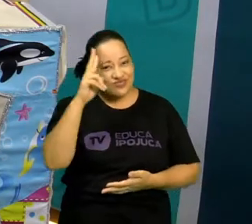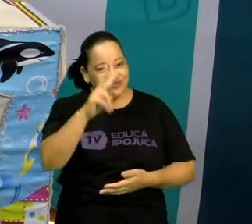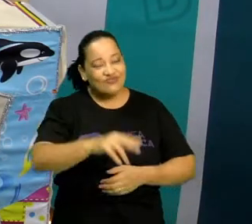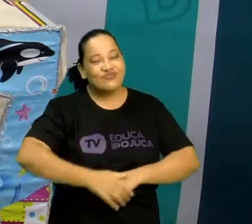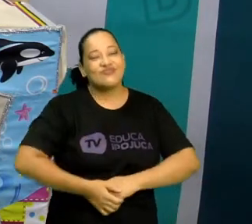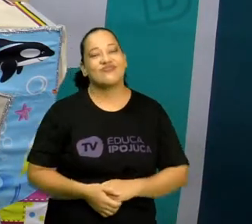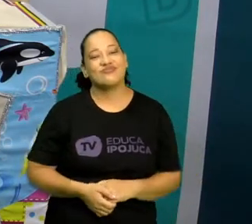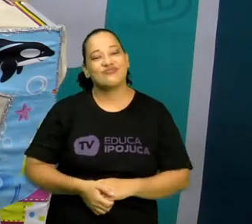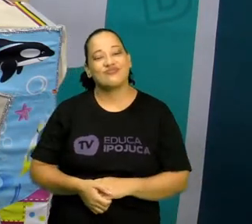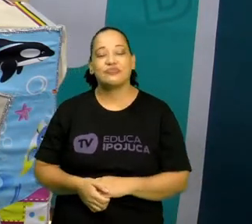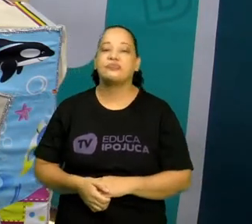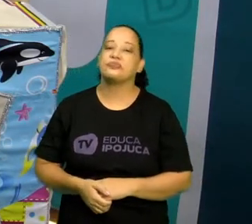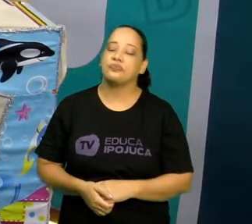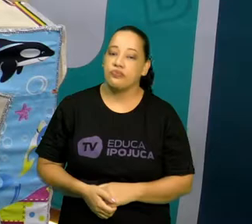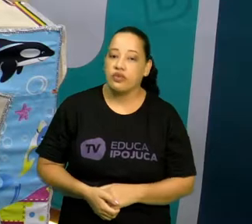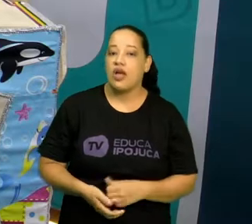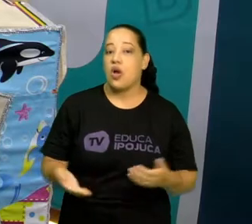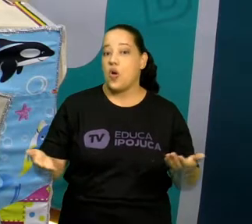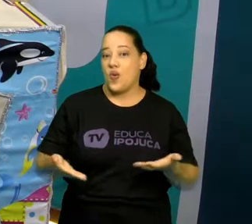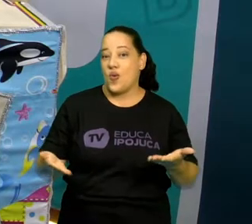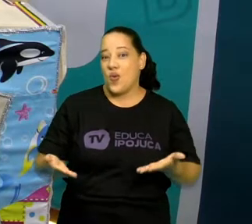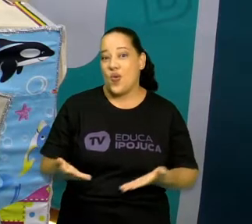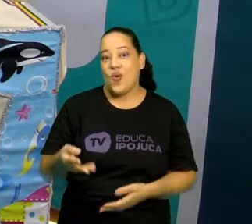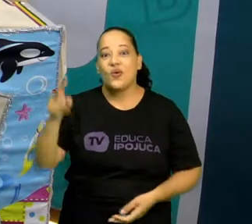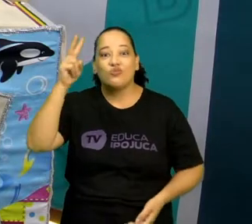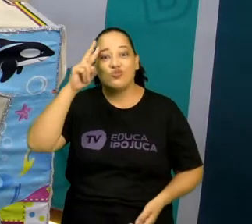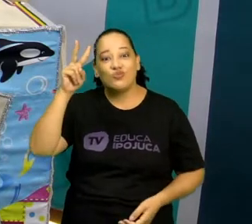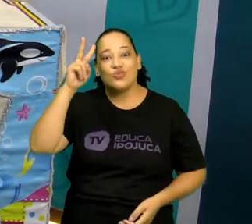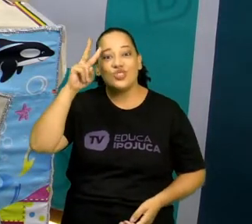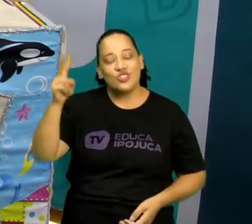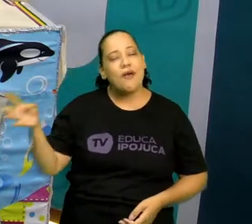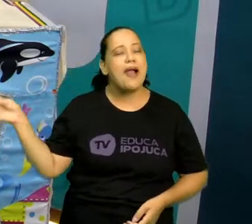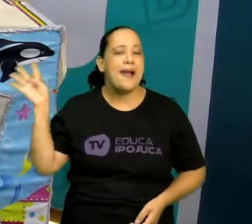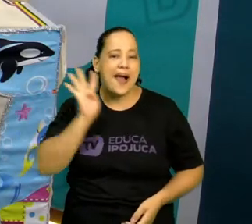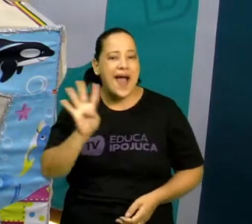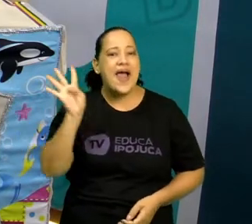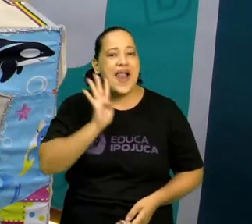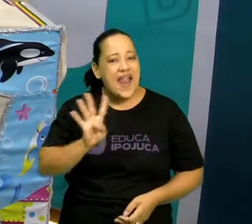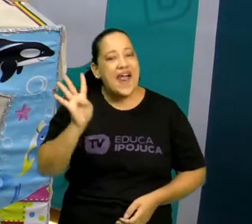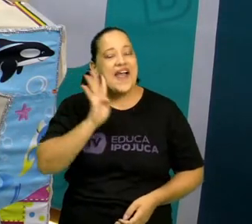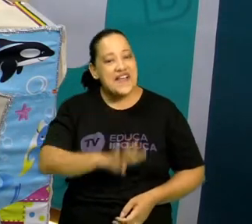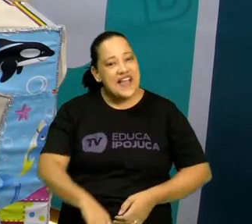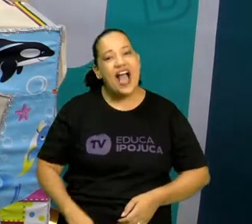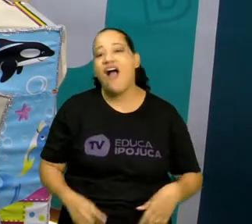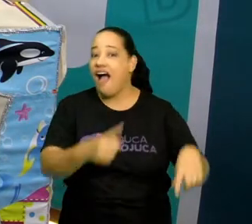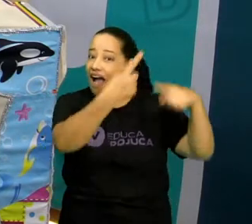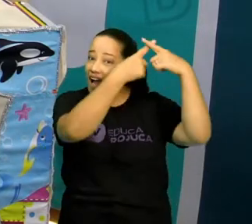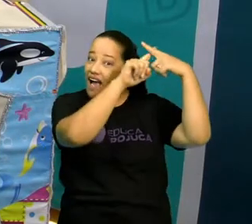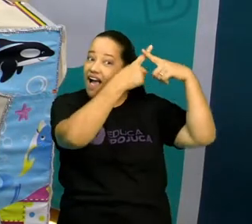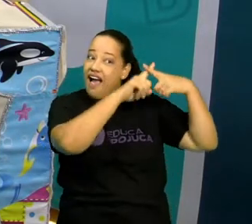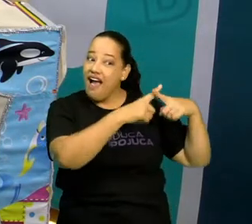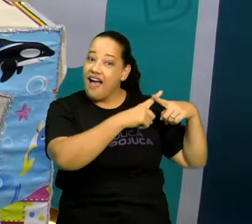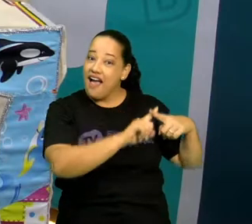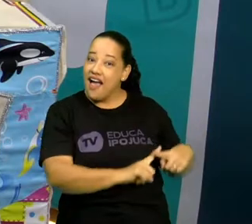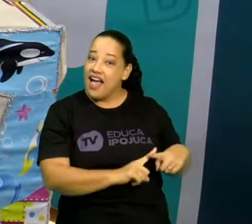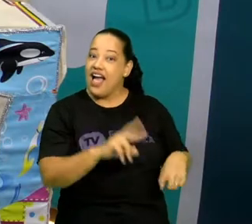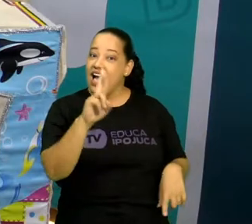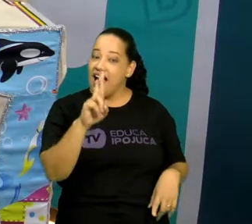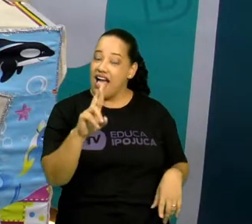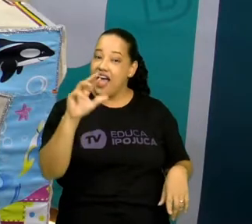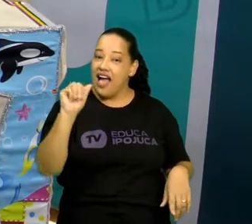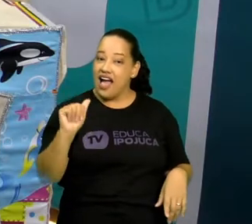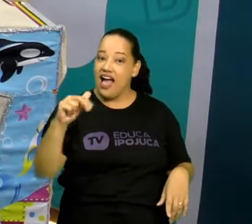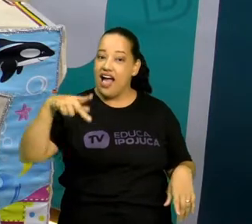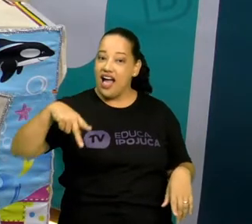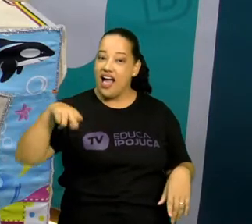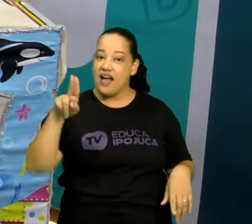crianças? Então, ó, a nossa história de hoje é uma história bem legal. É a história da Rapunzel. Tá. Ah, tá.